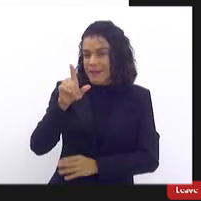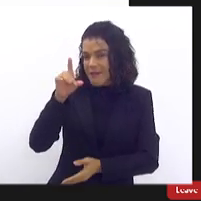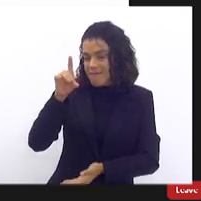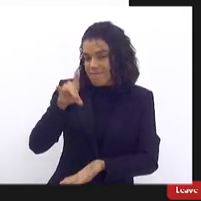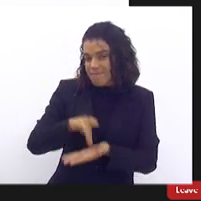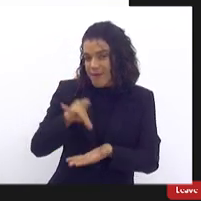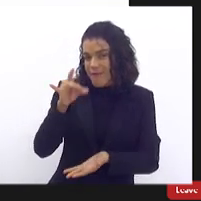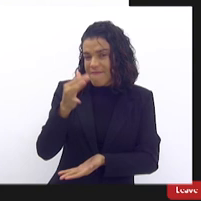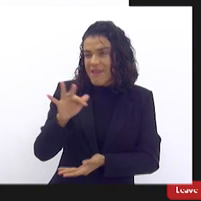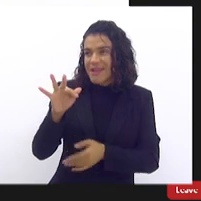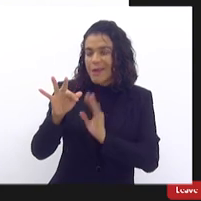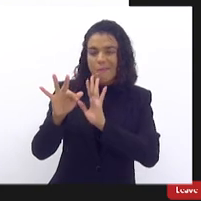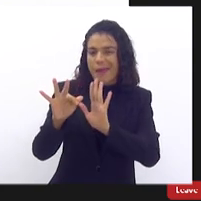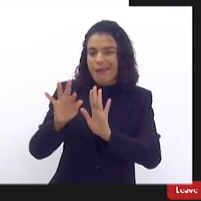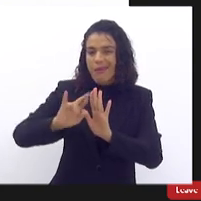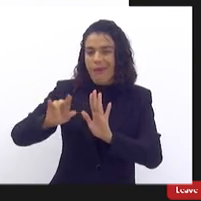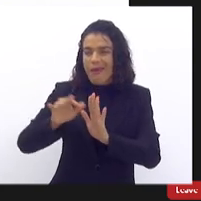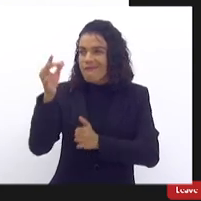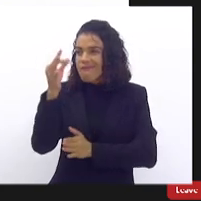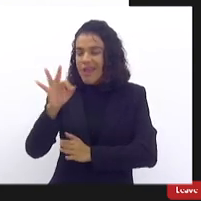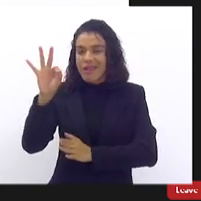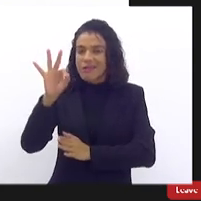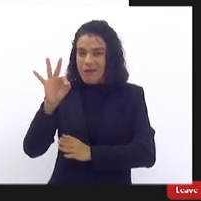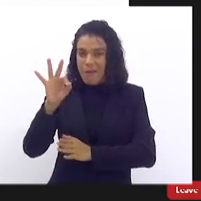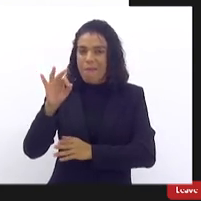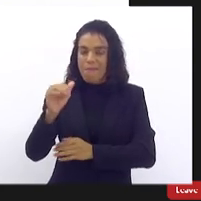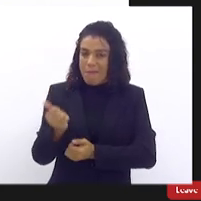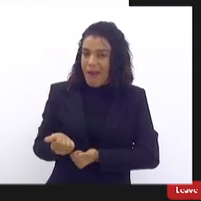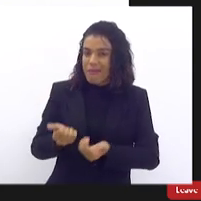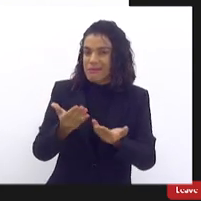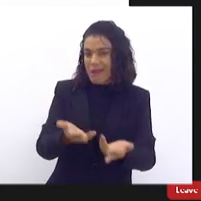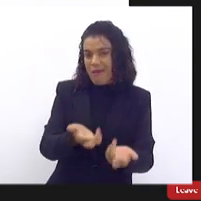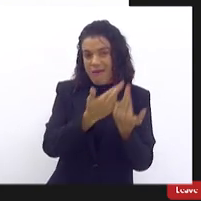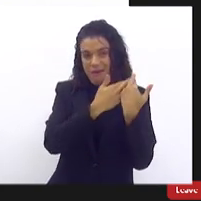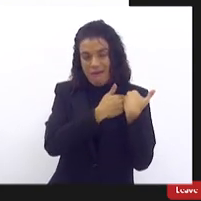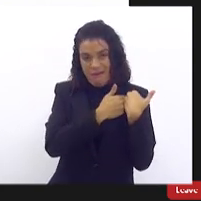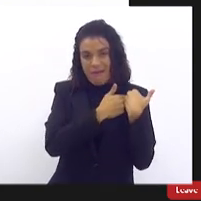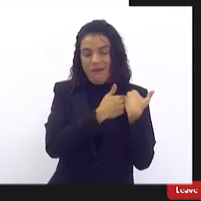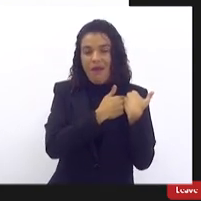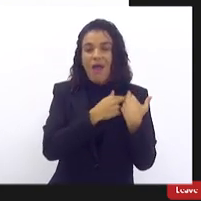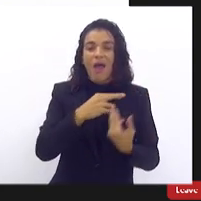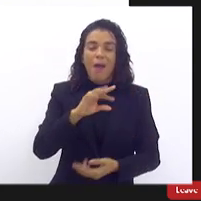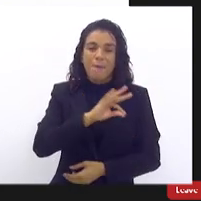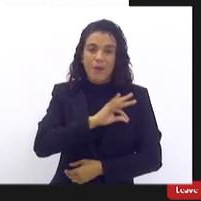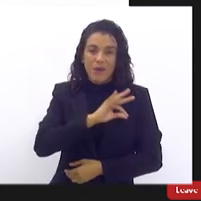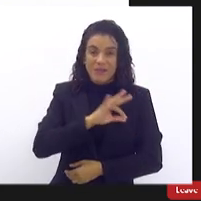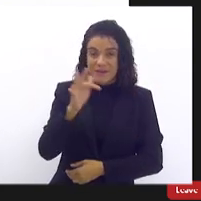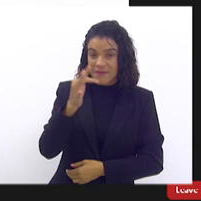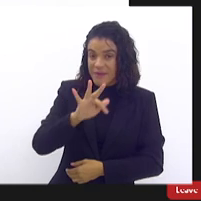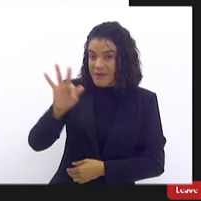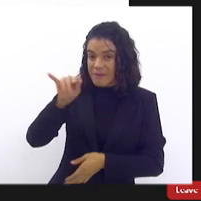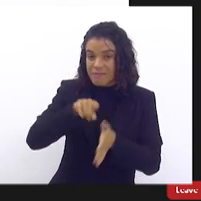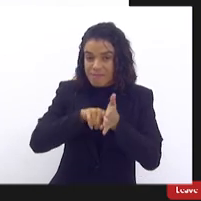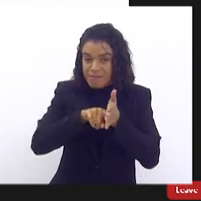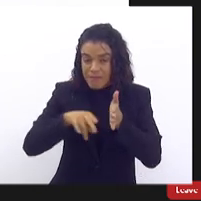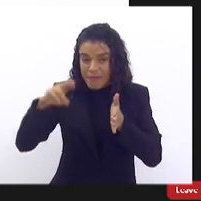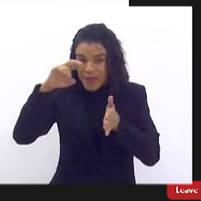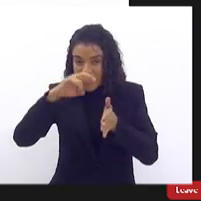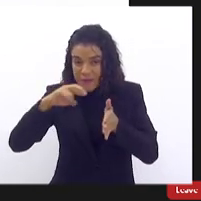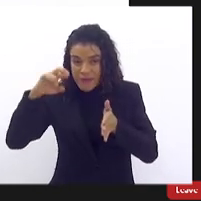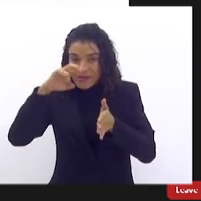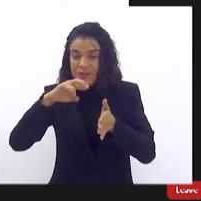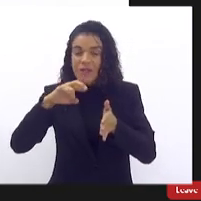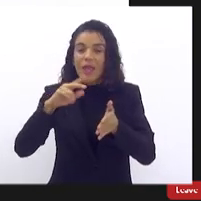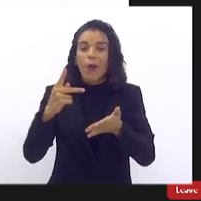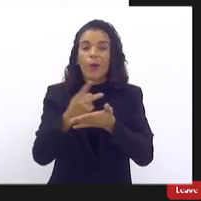né, mas deu a atribuição concorrente à Polícia Federal para investigação de crimes que acontecem com